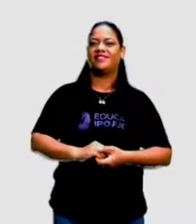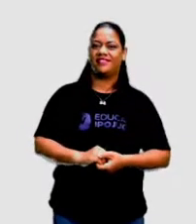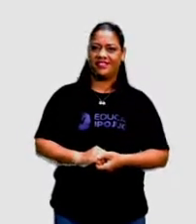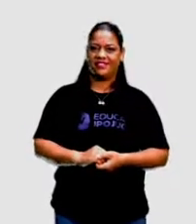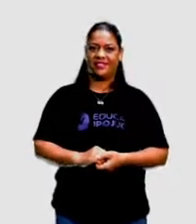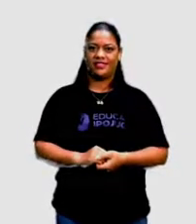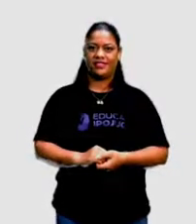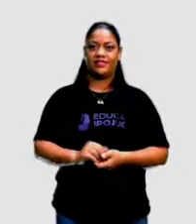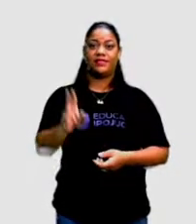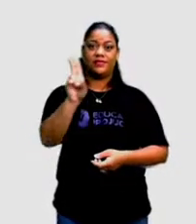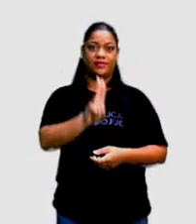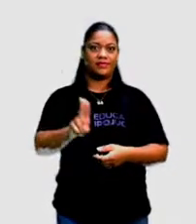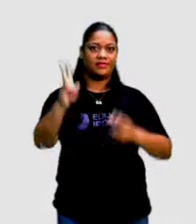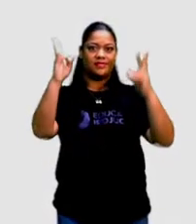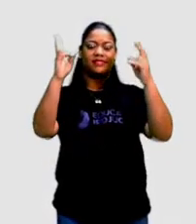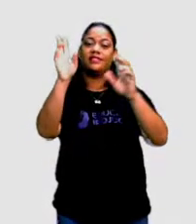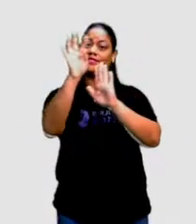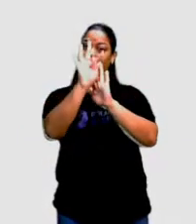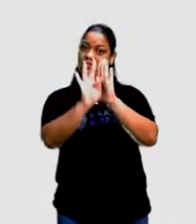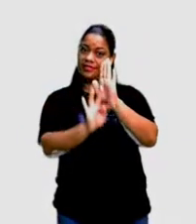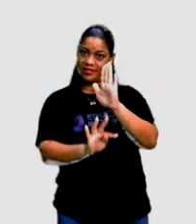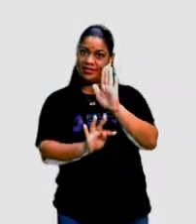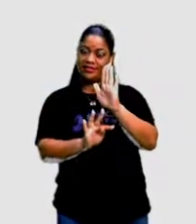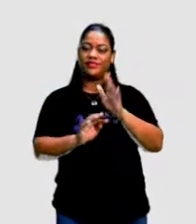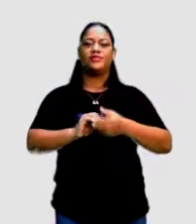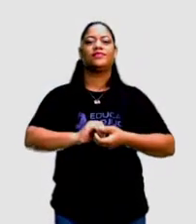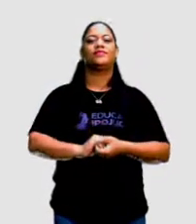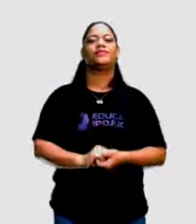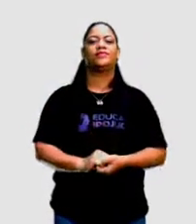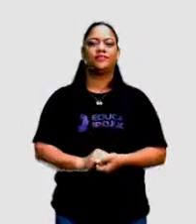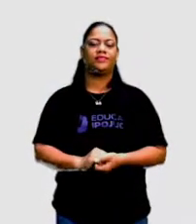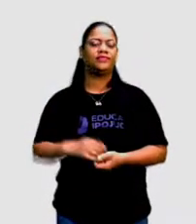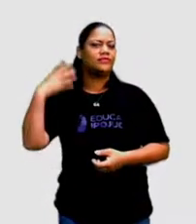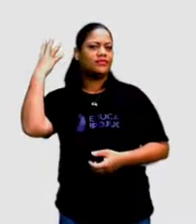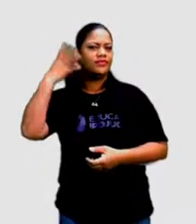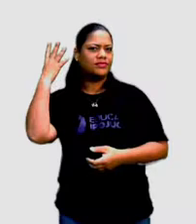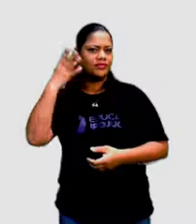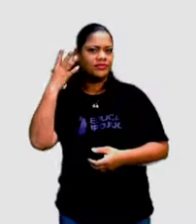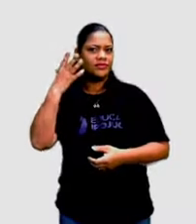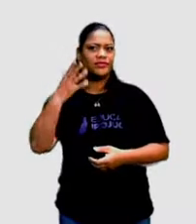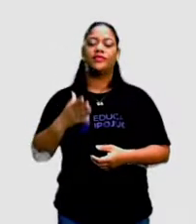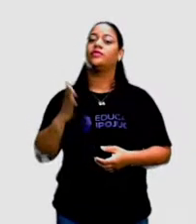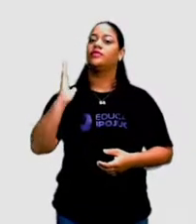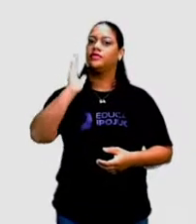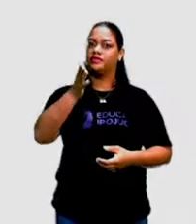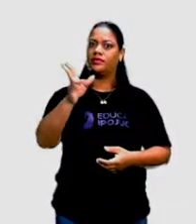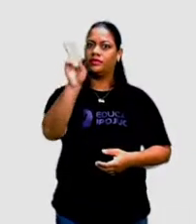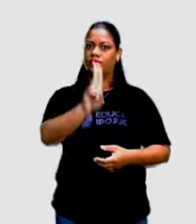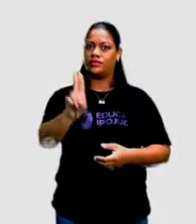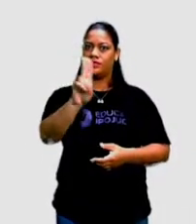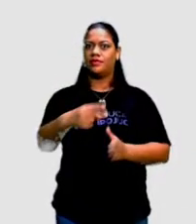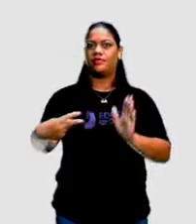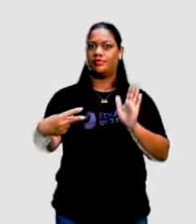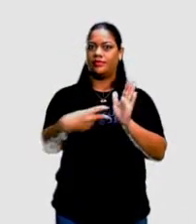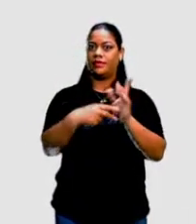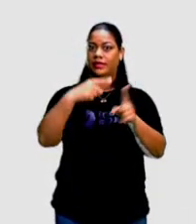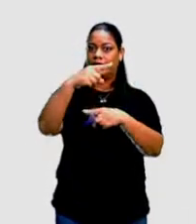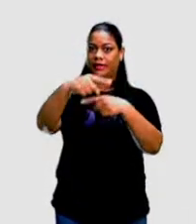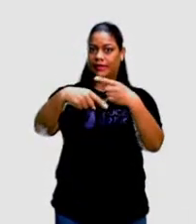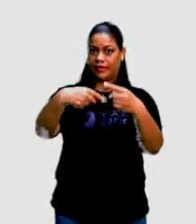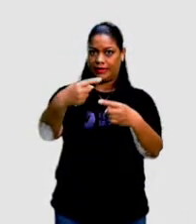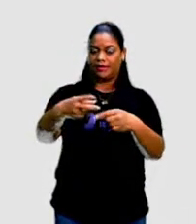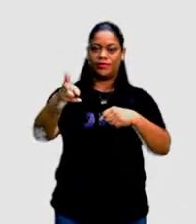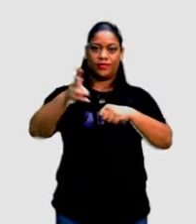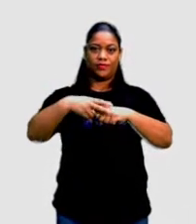seja, colocar esses textos no discurso direto. A mãe avisou. Veja aí o uso dos dois pontos depois do verbo